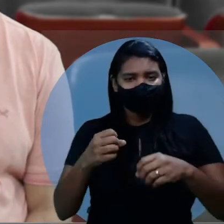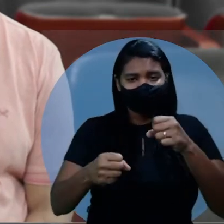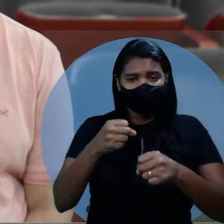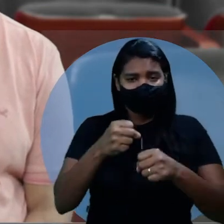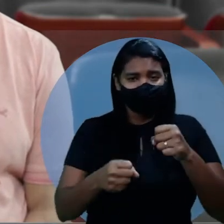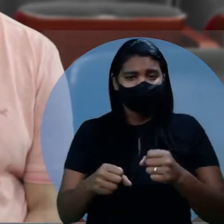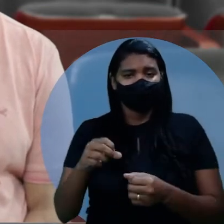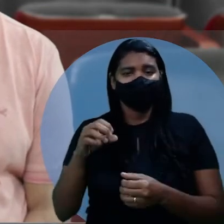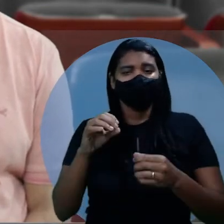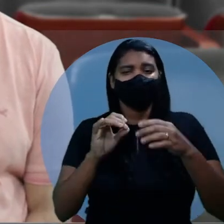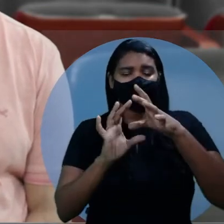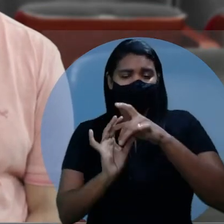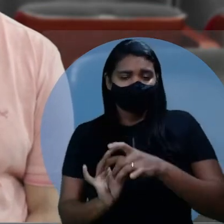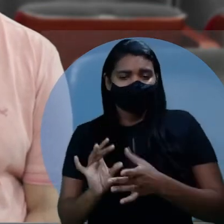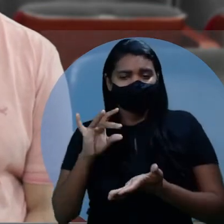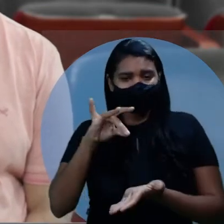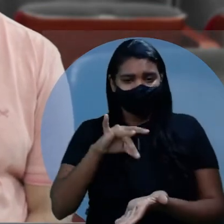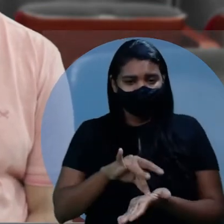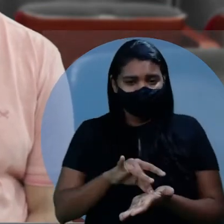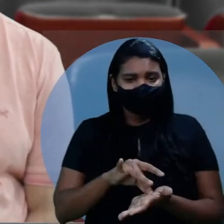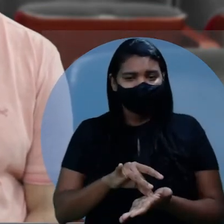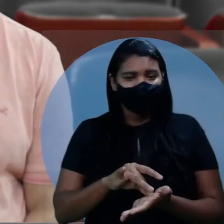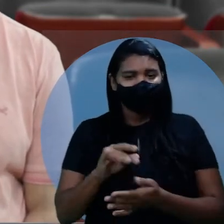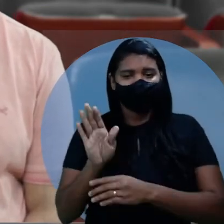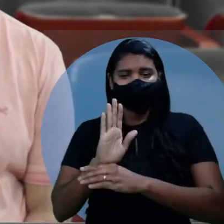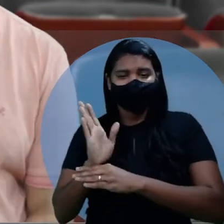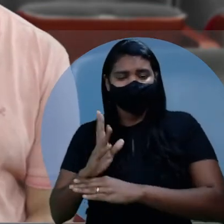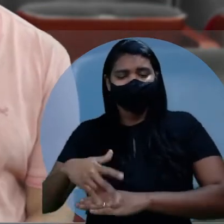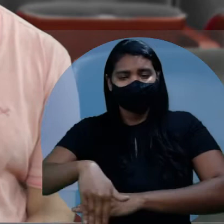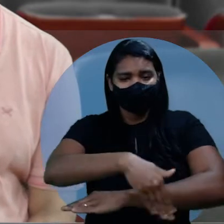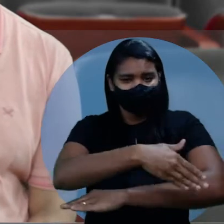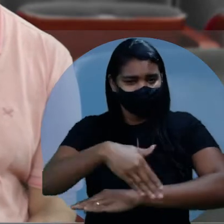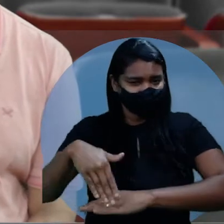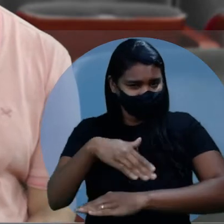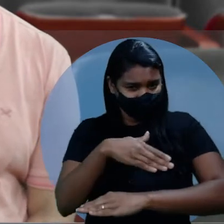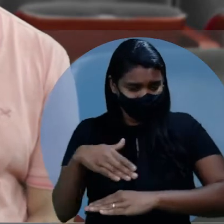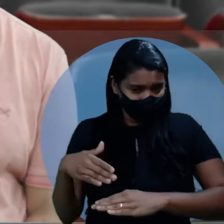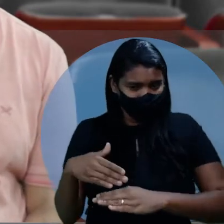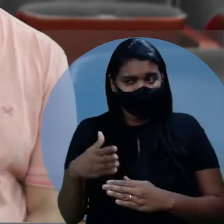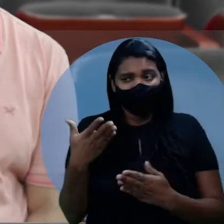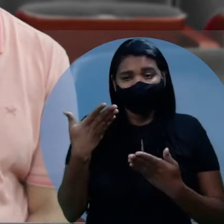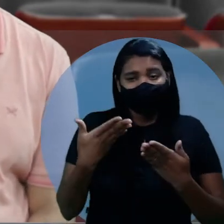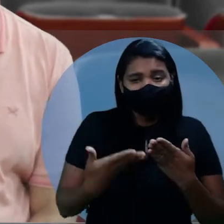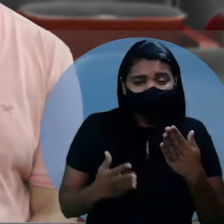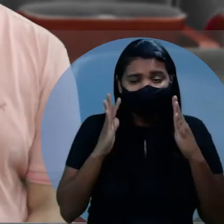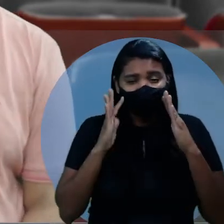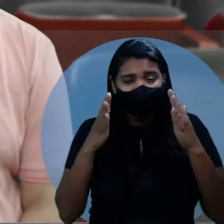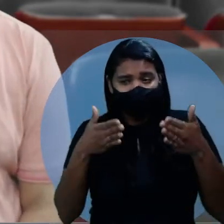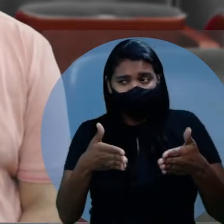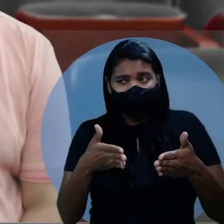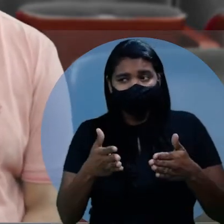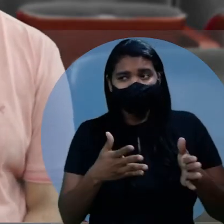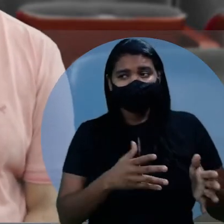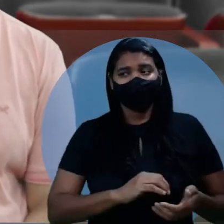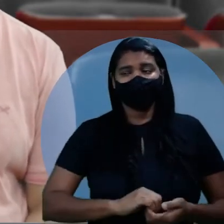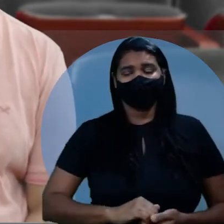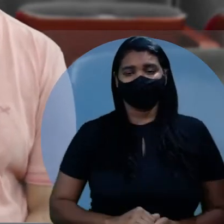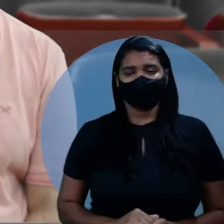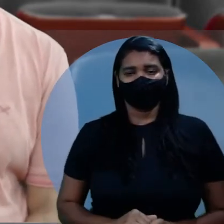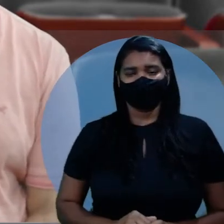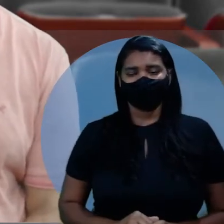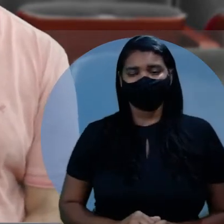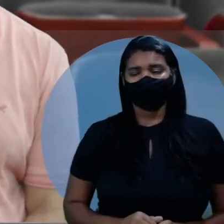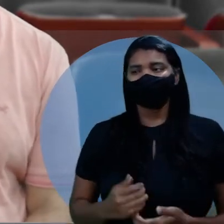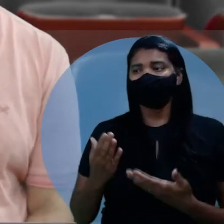de rua, onde você chegar a pé, ele meio que perdeu força, né? Não, e essa questão interessante, como o senhor falou, né?